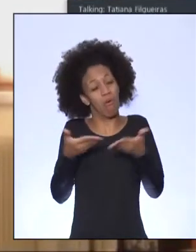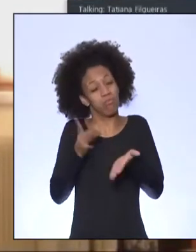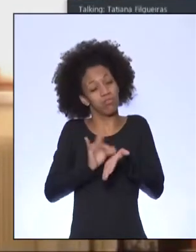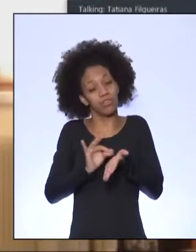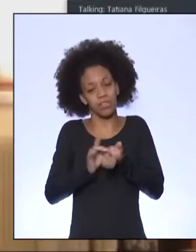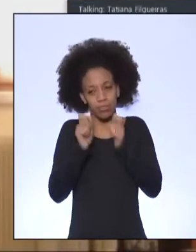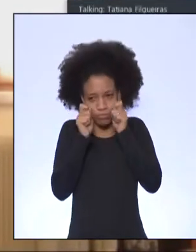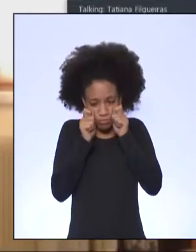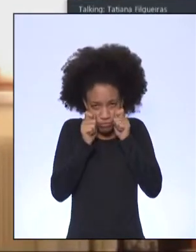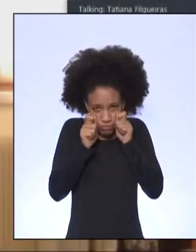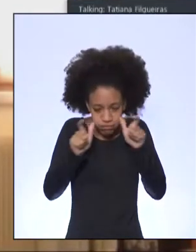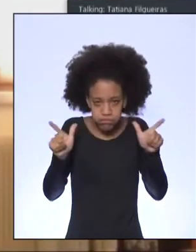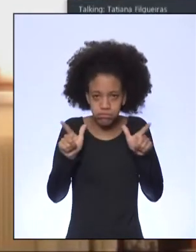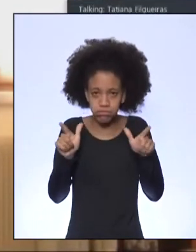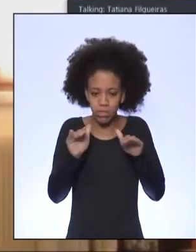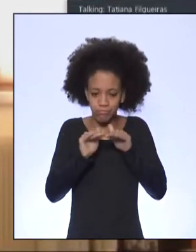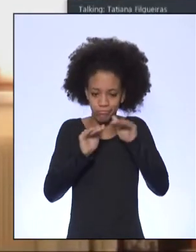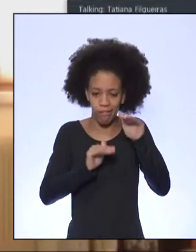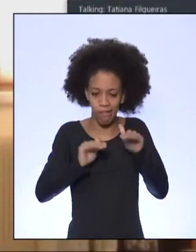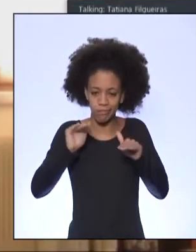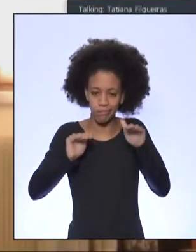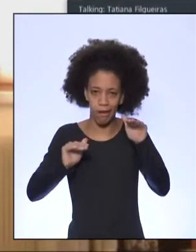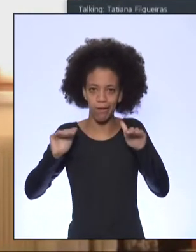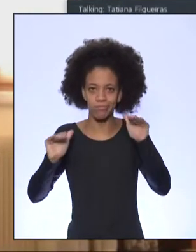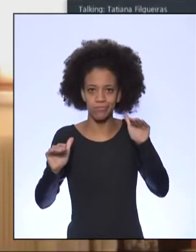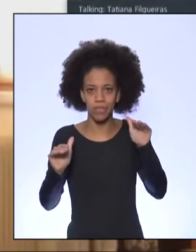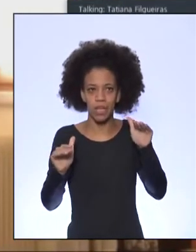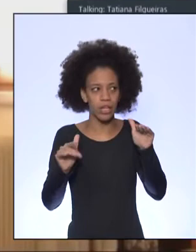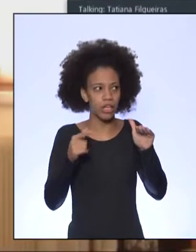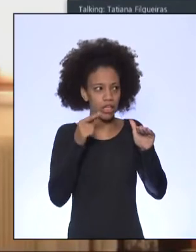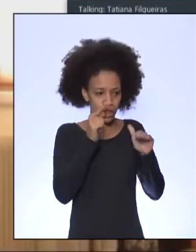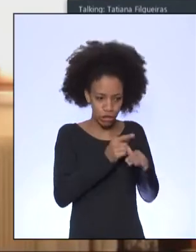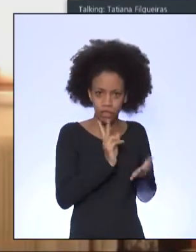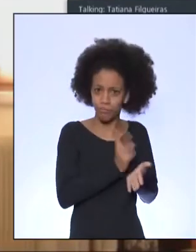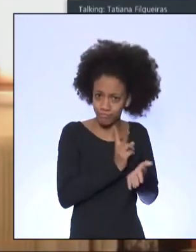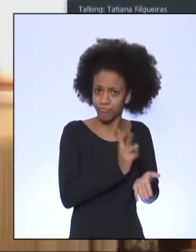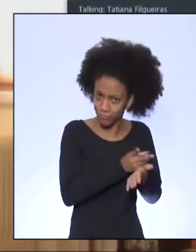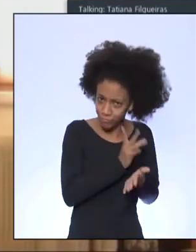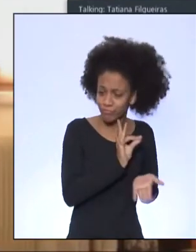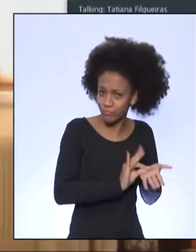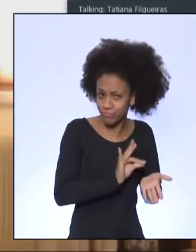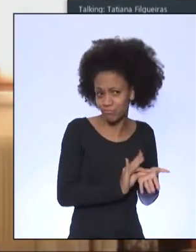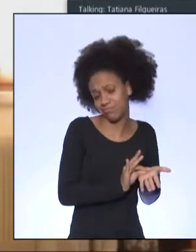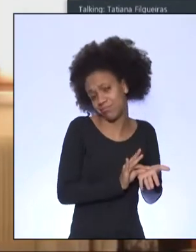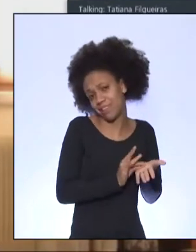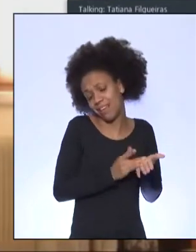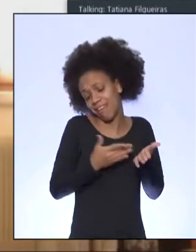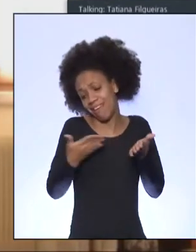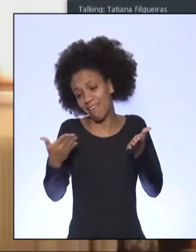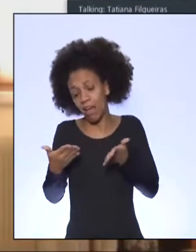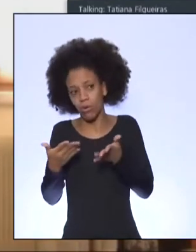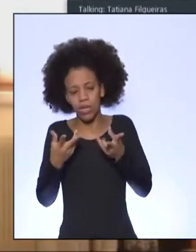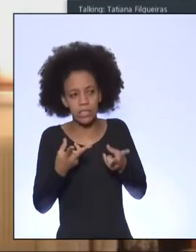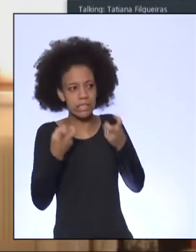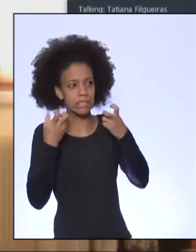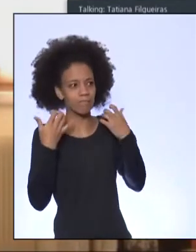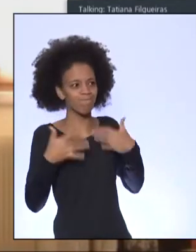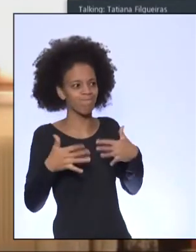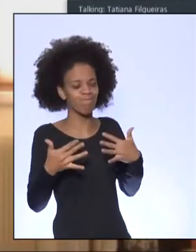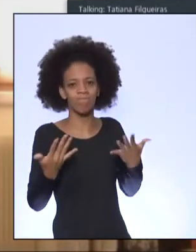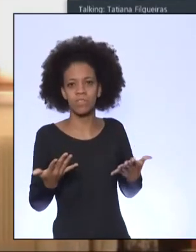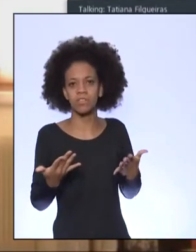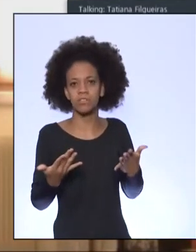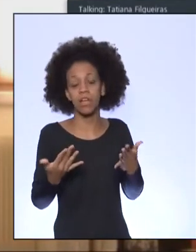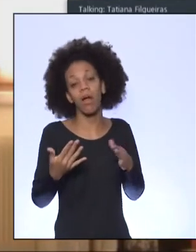para a desigualdade que já estava lá, né, dormindo, histórica, e é uma hora da gente enxergar para isso e fazer uma proposta